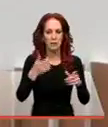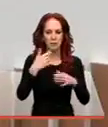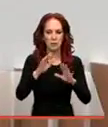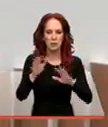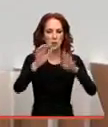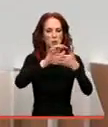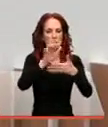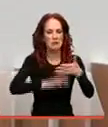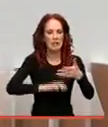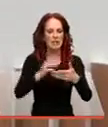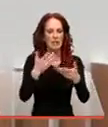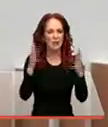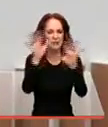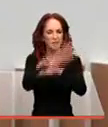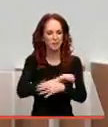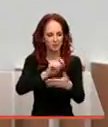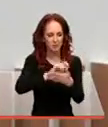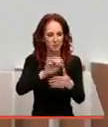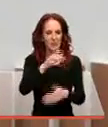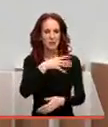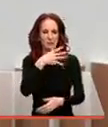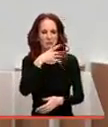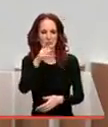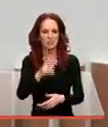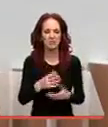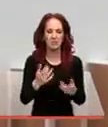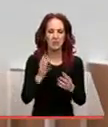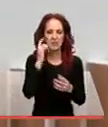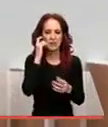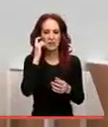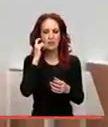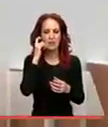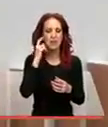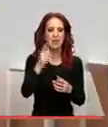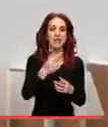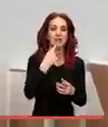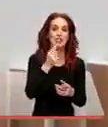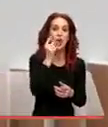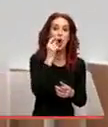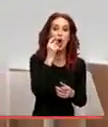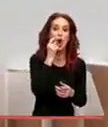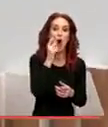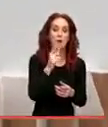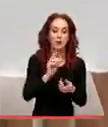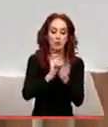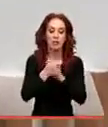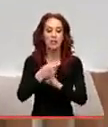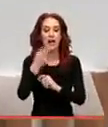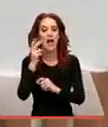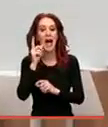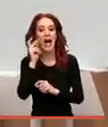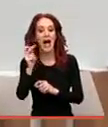manutenção feita uma maneira um pouco ambígua e estava no masculino e fazer eu não guardo esse país é formada como em um filme diz é